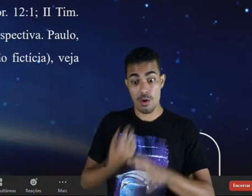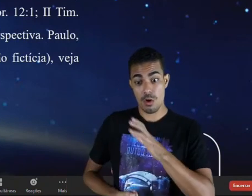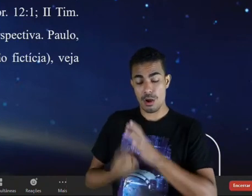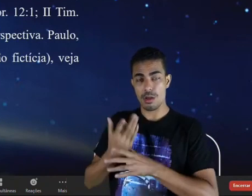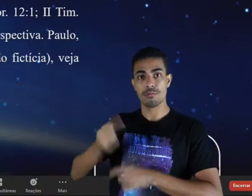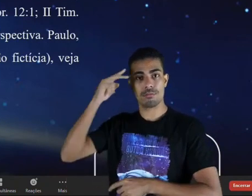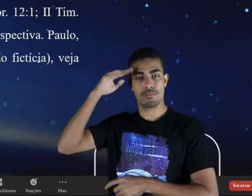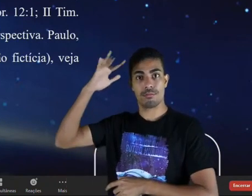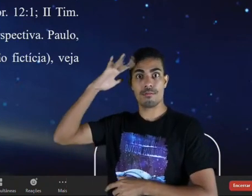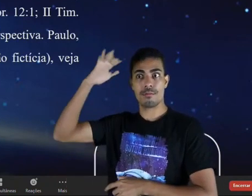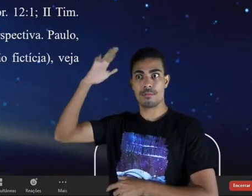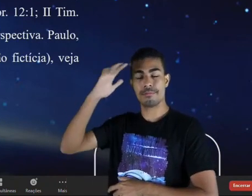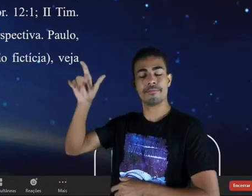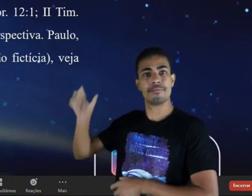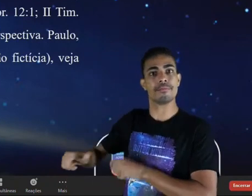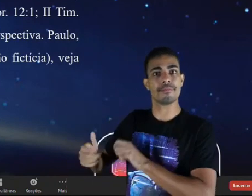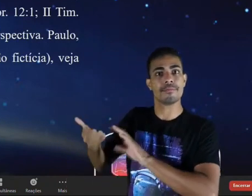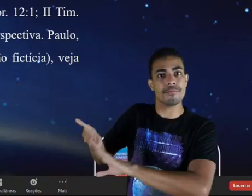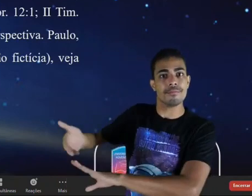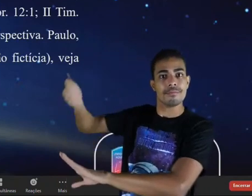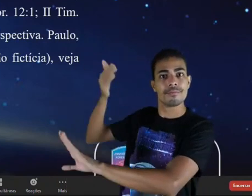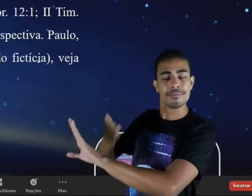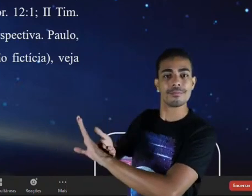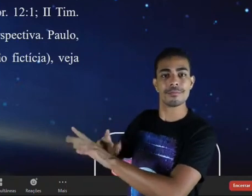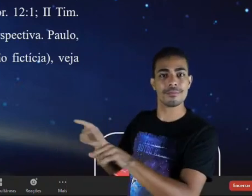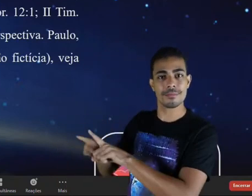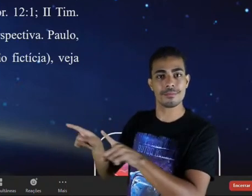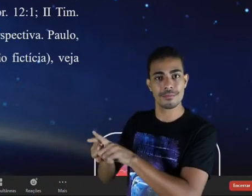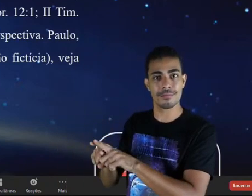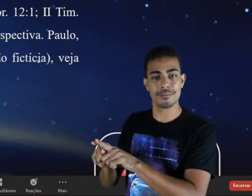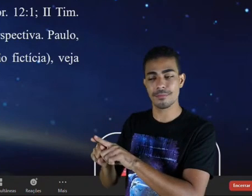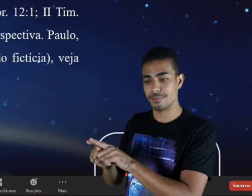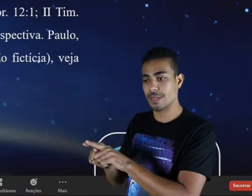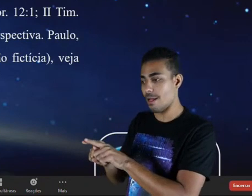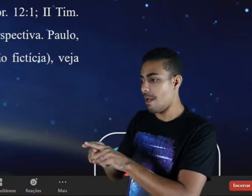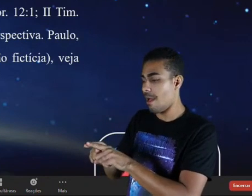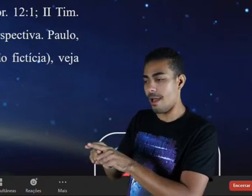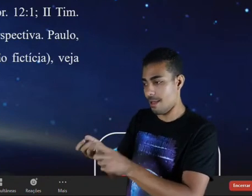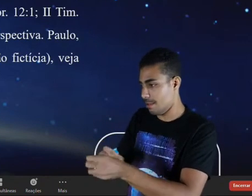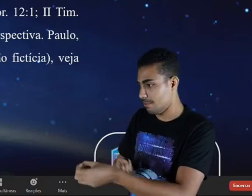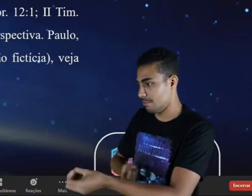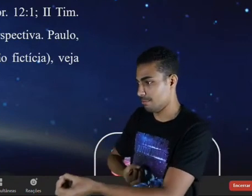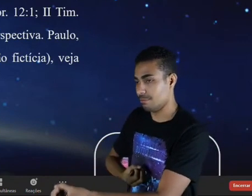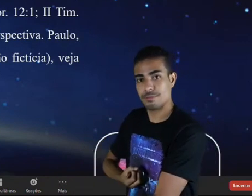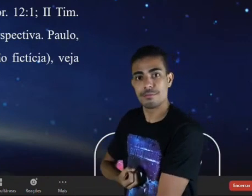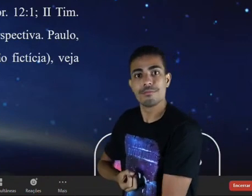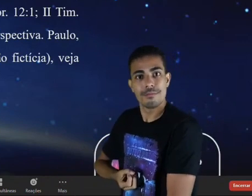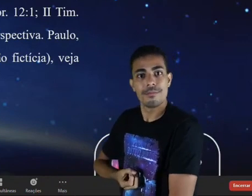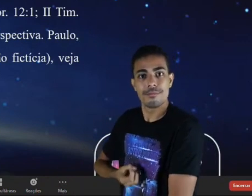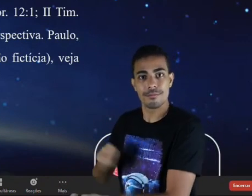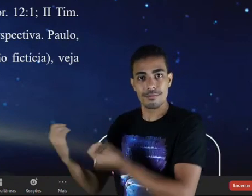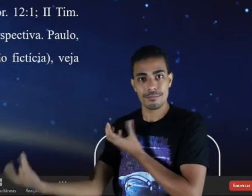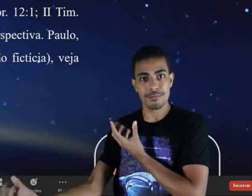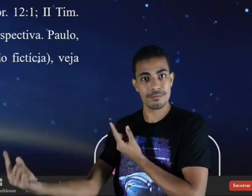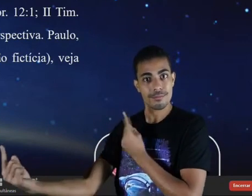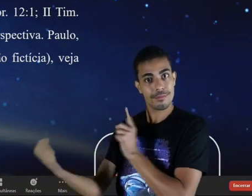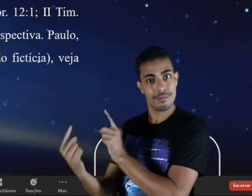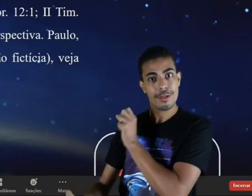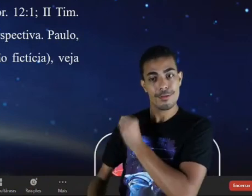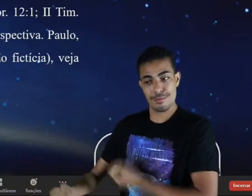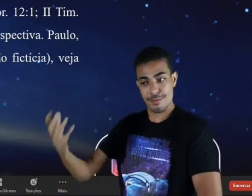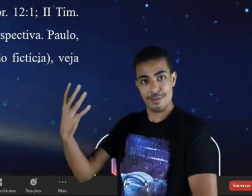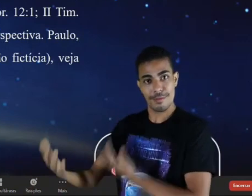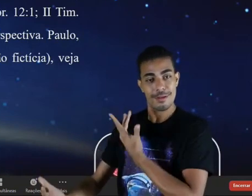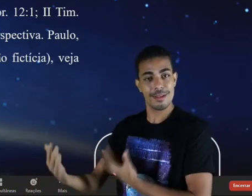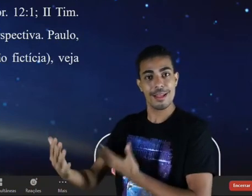diálogo imaginário com um interlocutor igualmente imaginário e eu respondi a ele. Isso é uma maneira